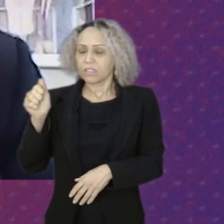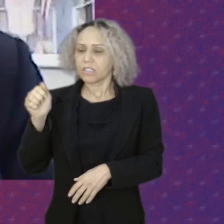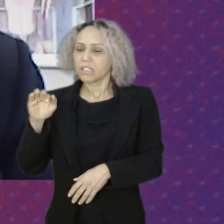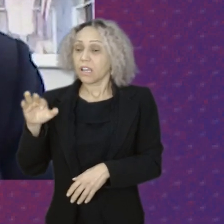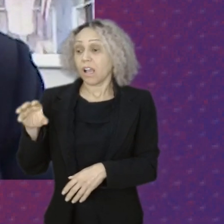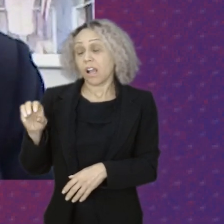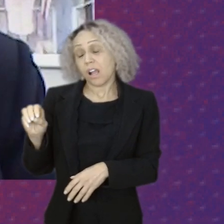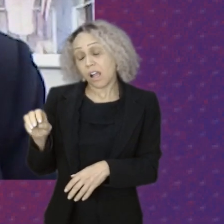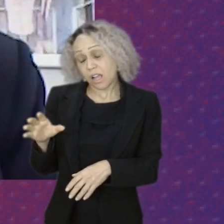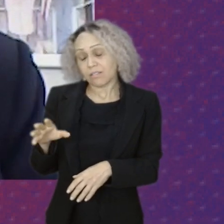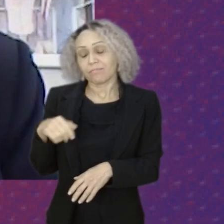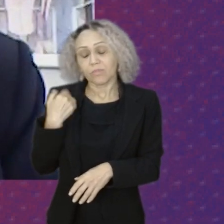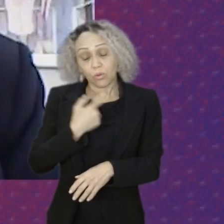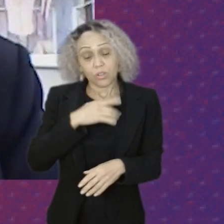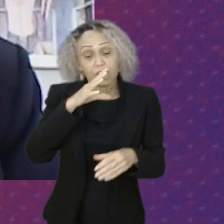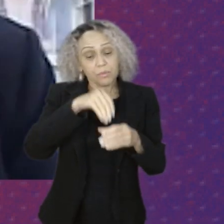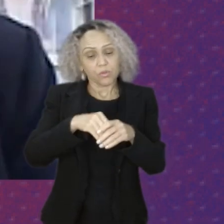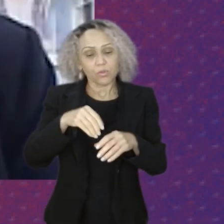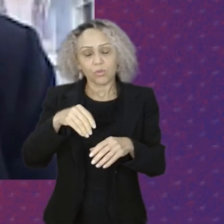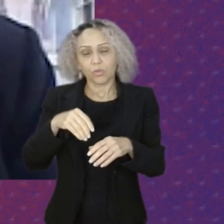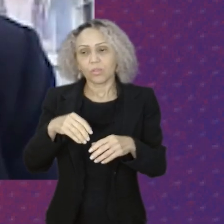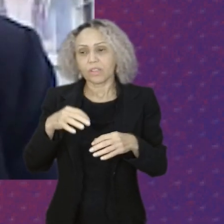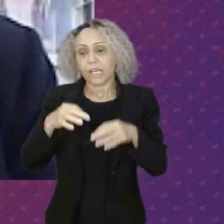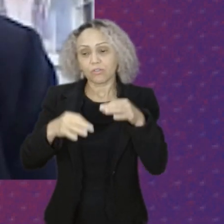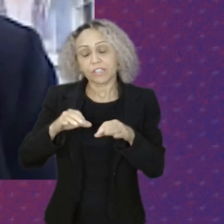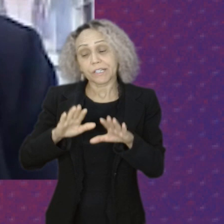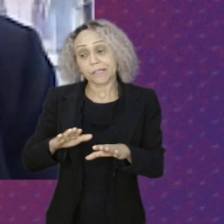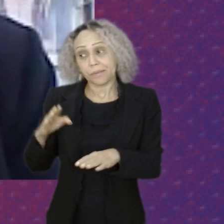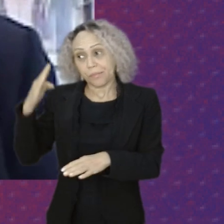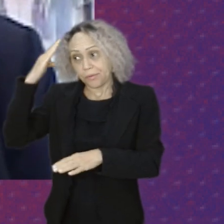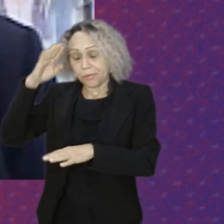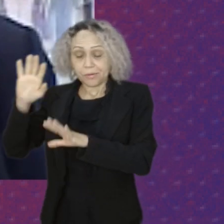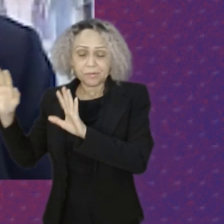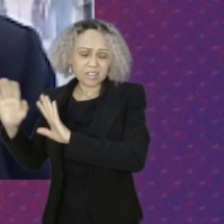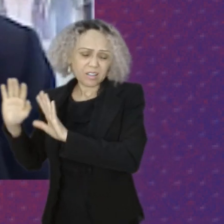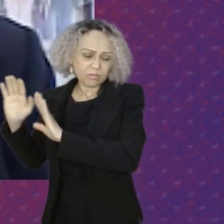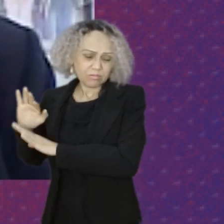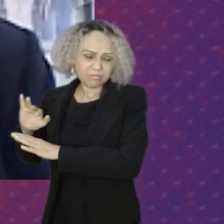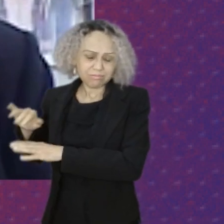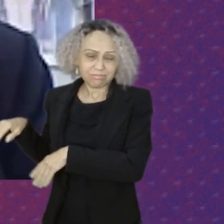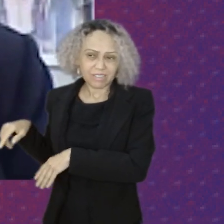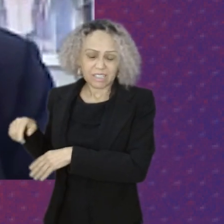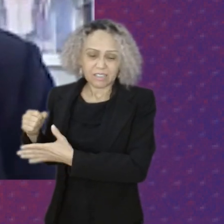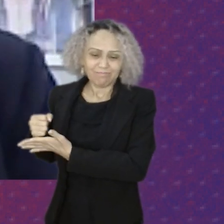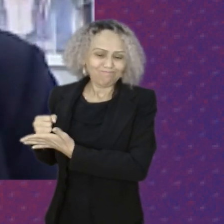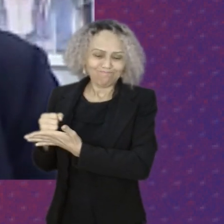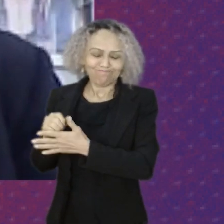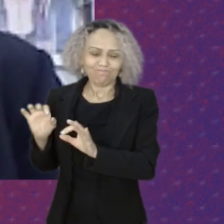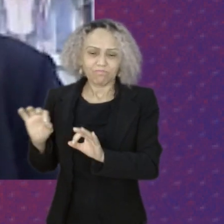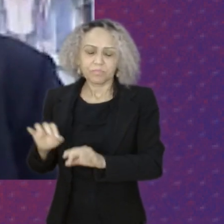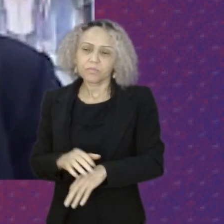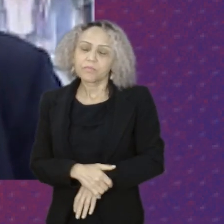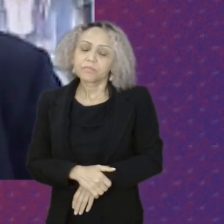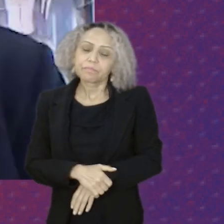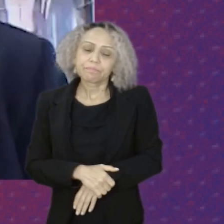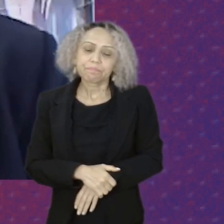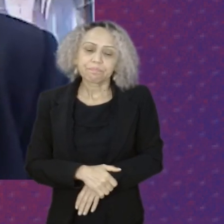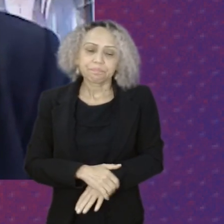de novo com a governadora sobre isso, e queremos também, com certeza, além